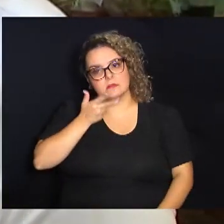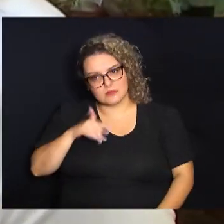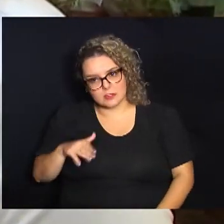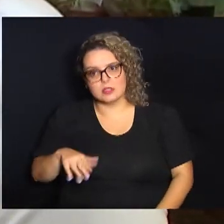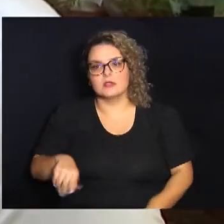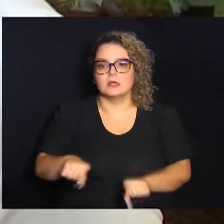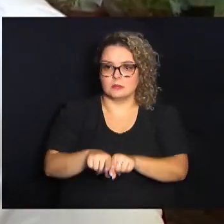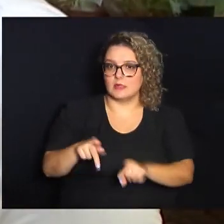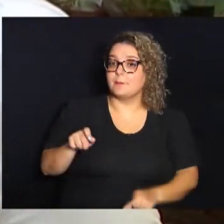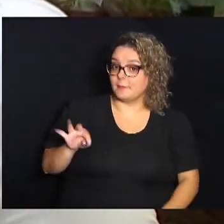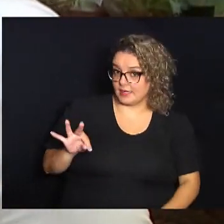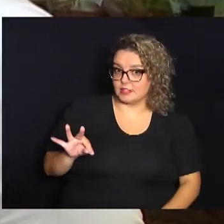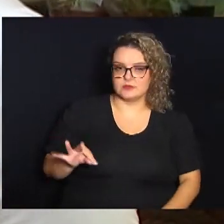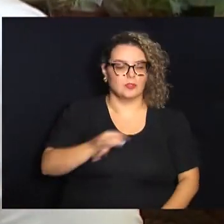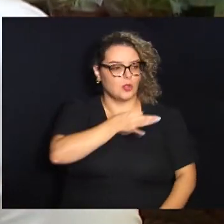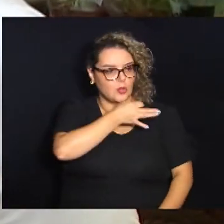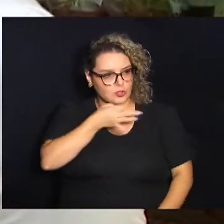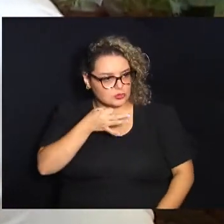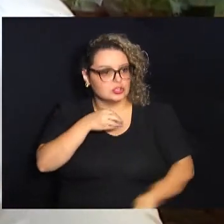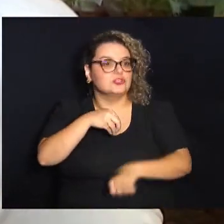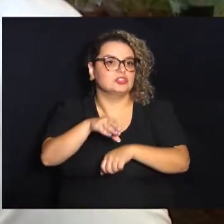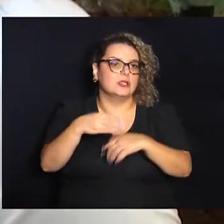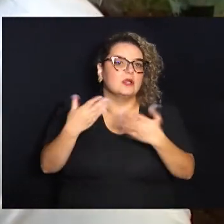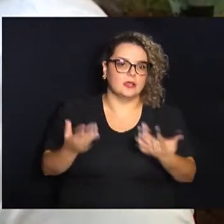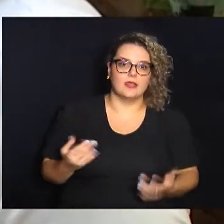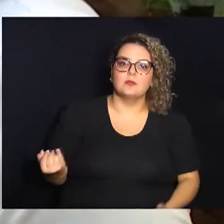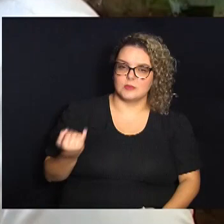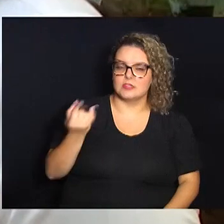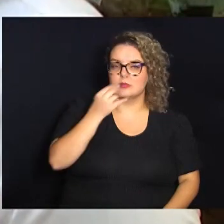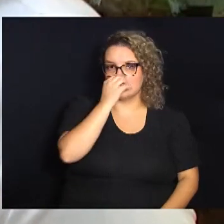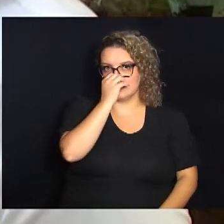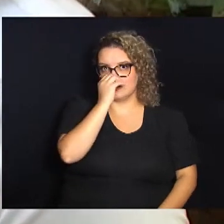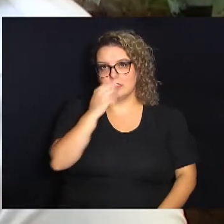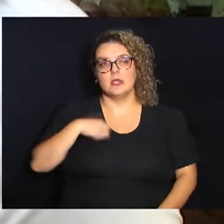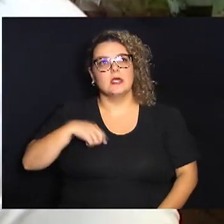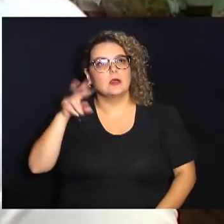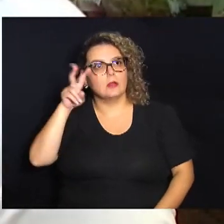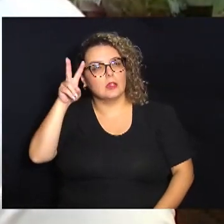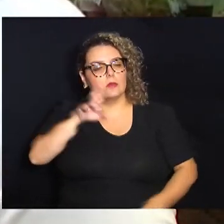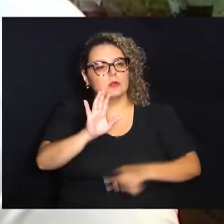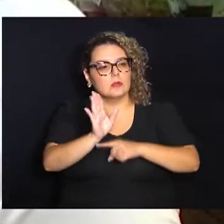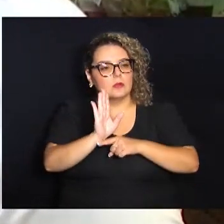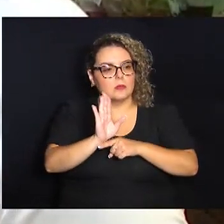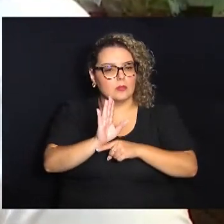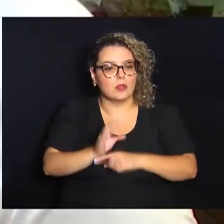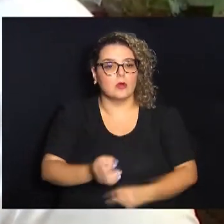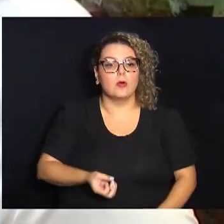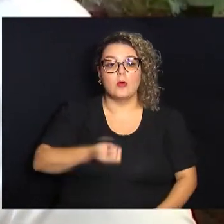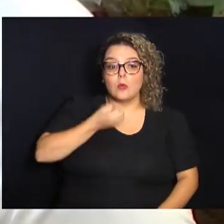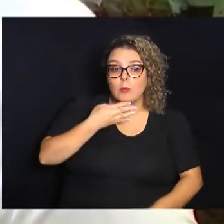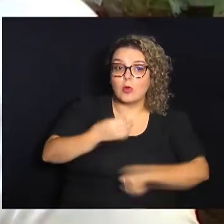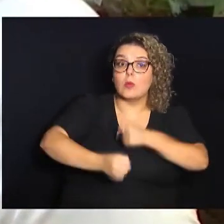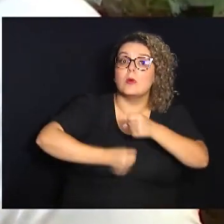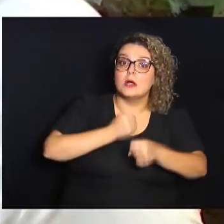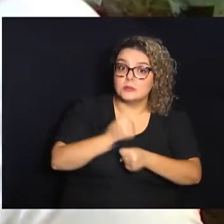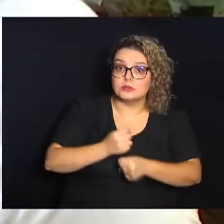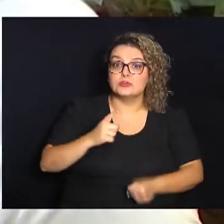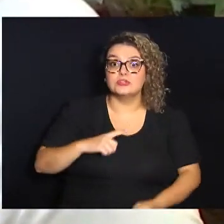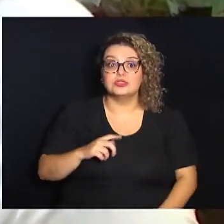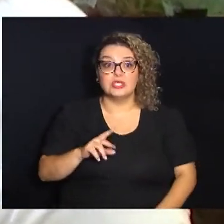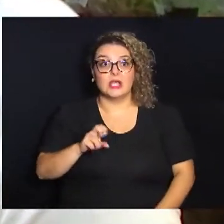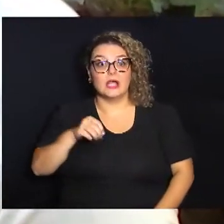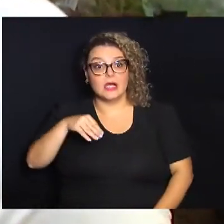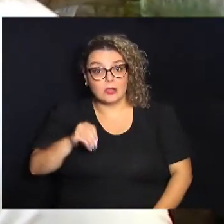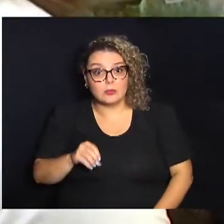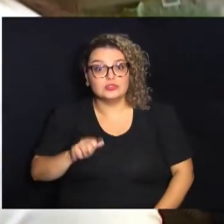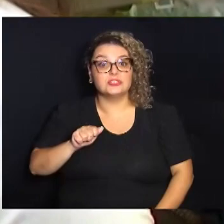tem pet. Ótimo, essa dica então é preciosa. Eu lembro que eu assisti um filme chamado Um Bom Ano, que tinha até ramos de